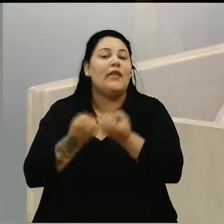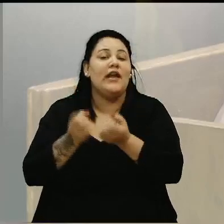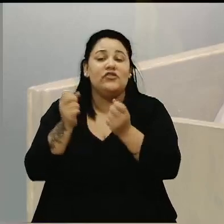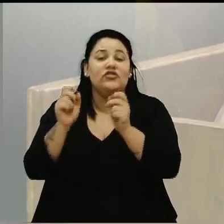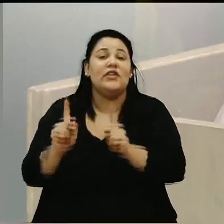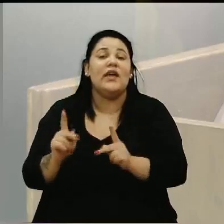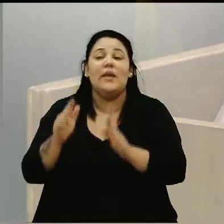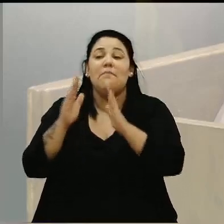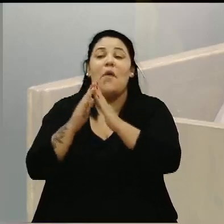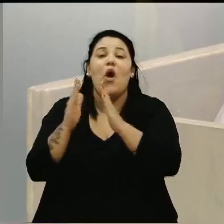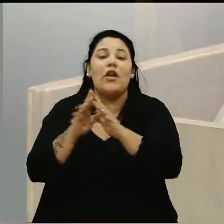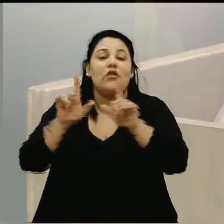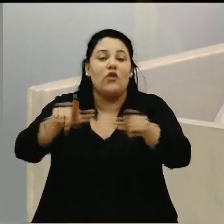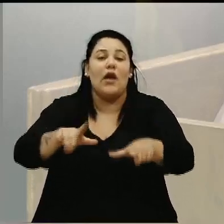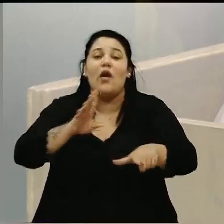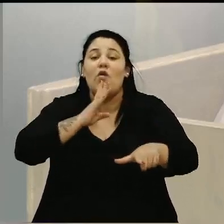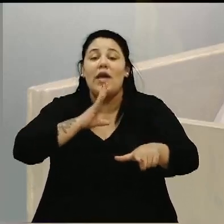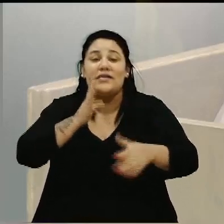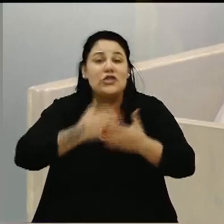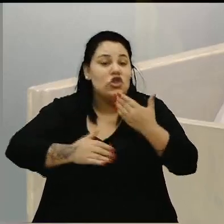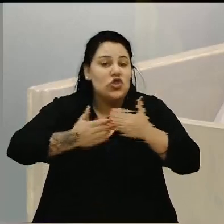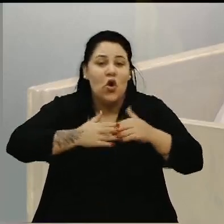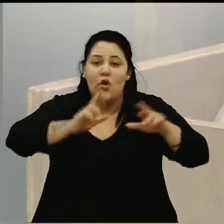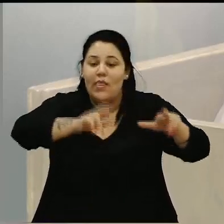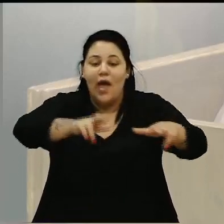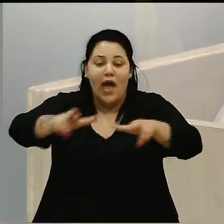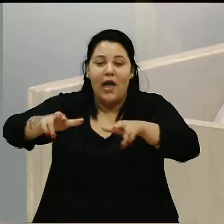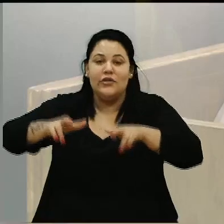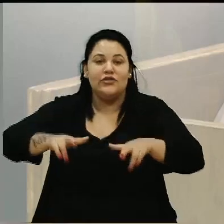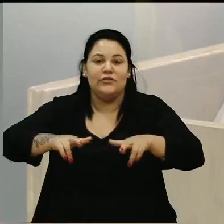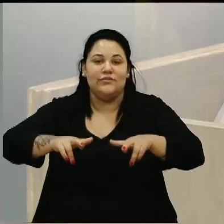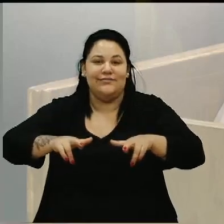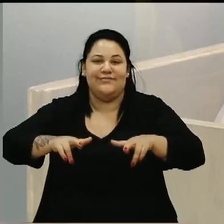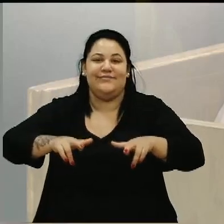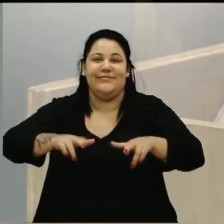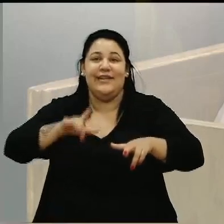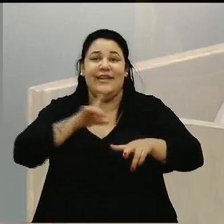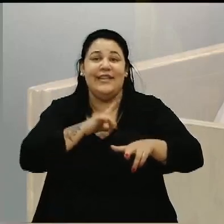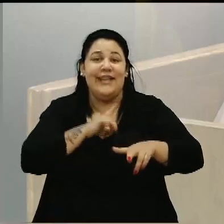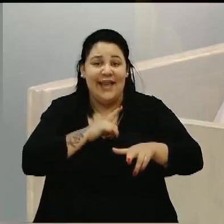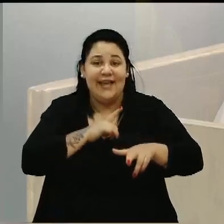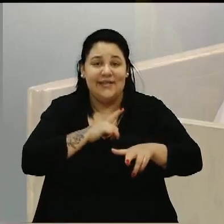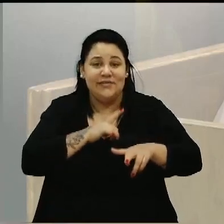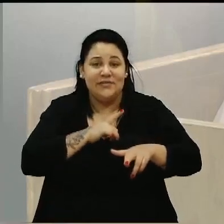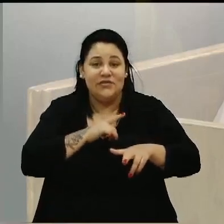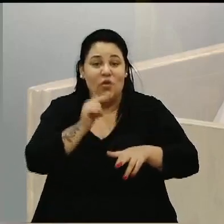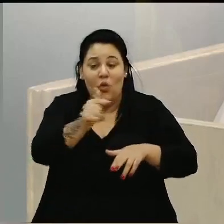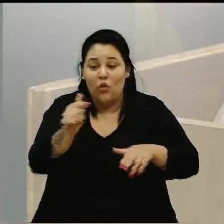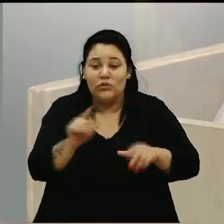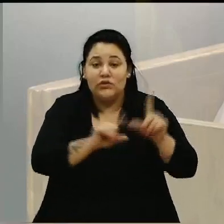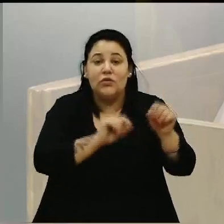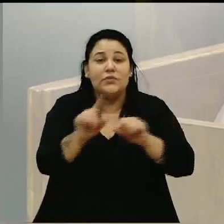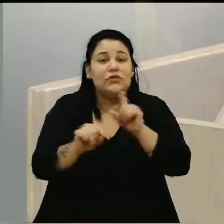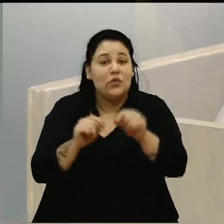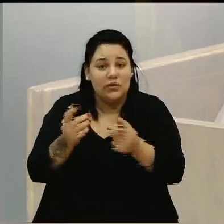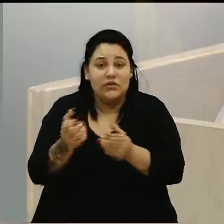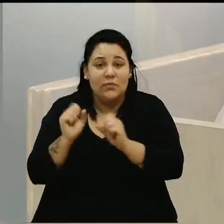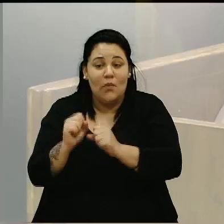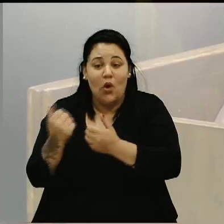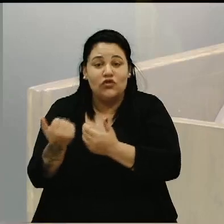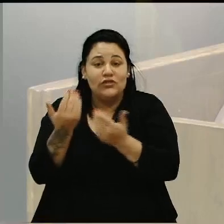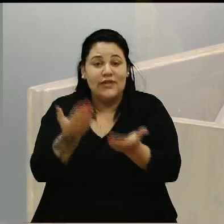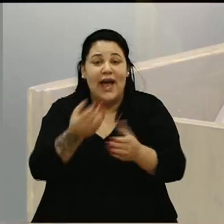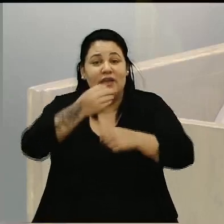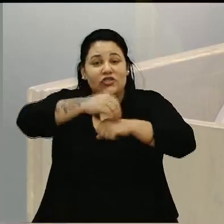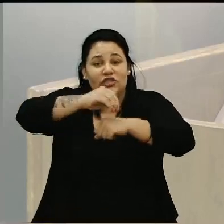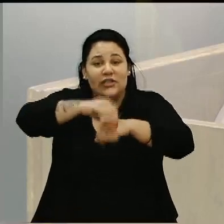no local, de quem conhece toda a região e teria outras opções para oferecer